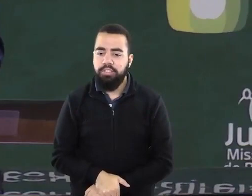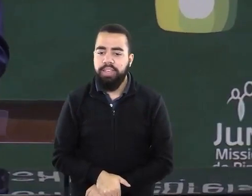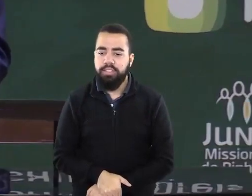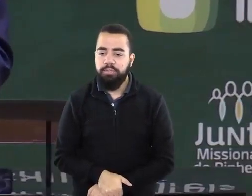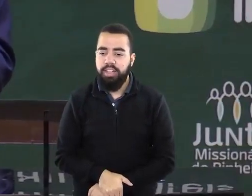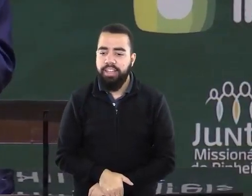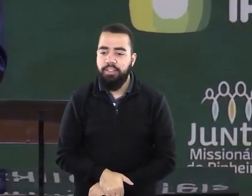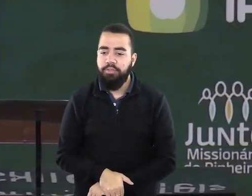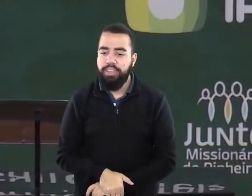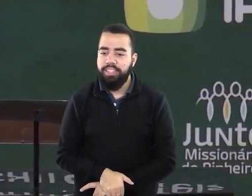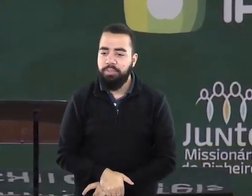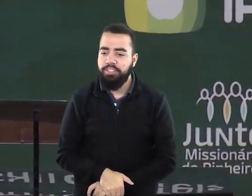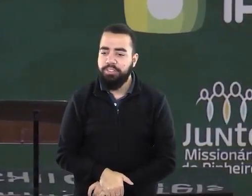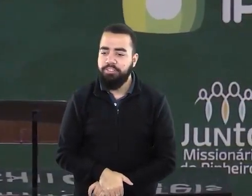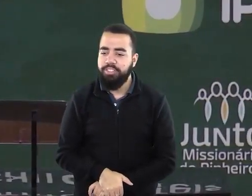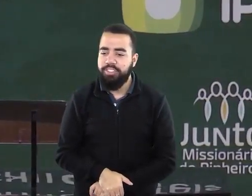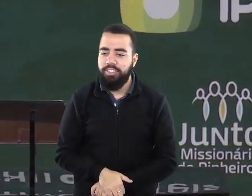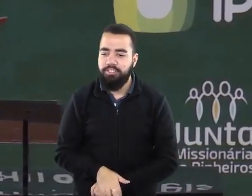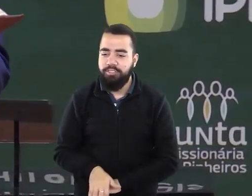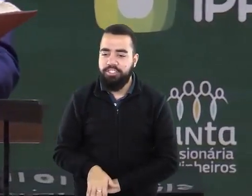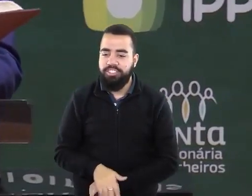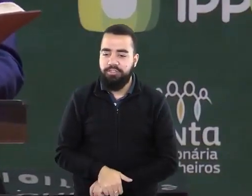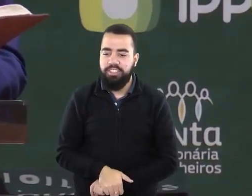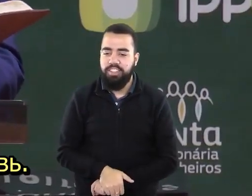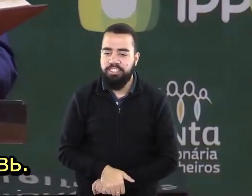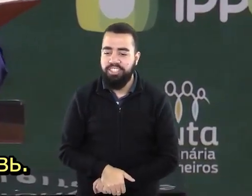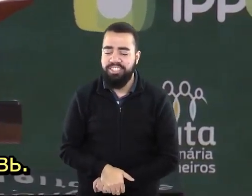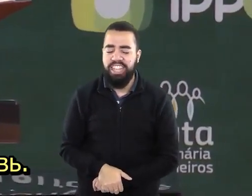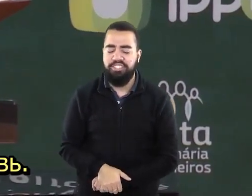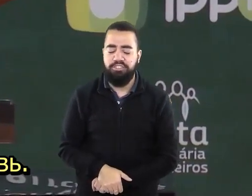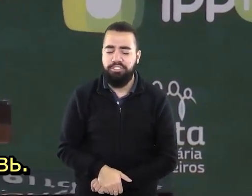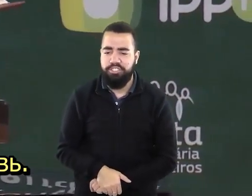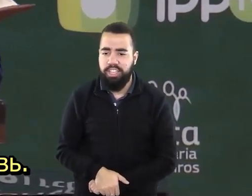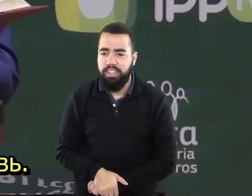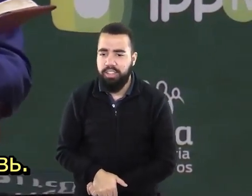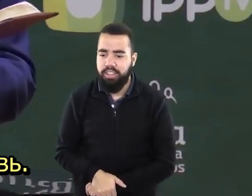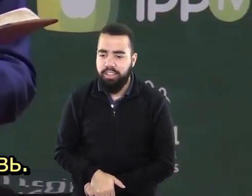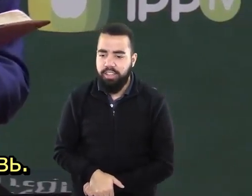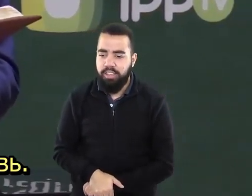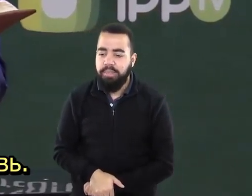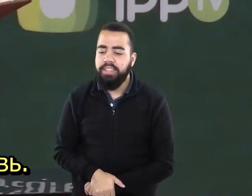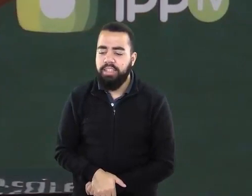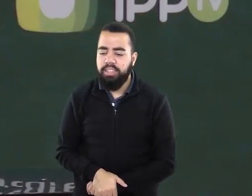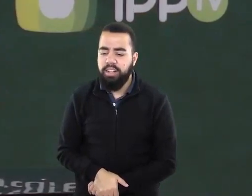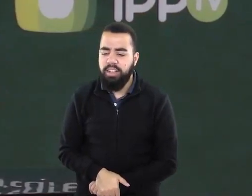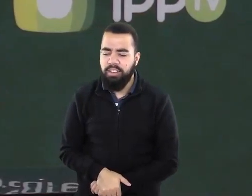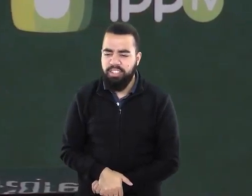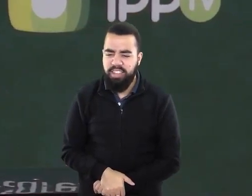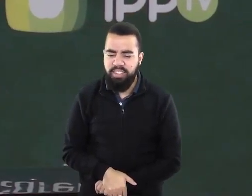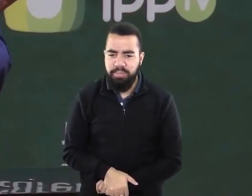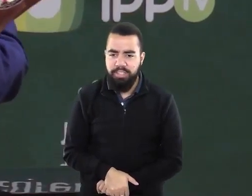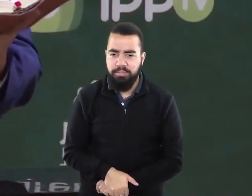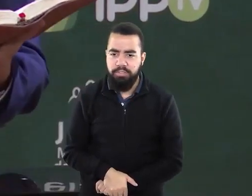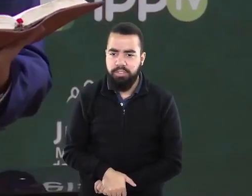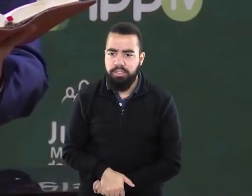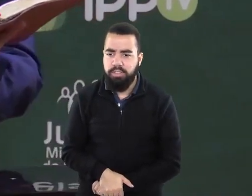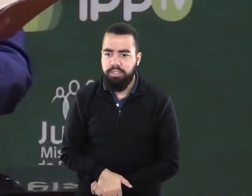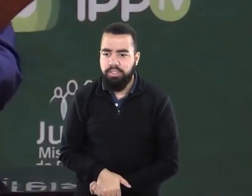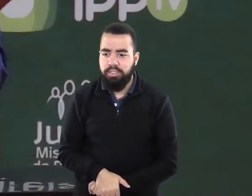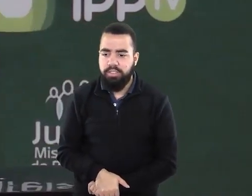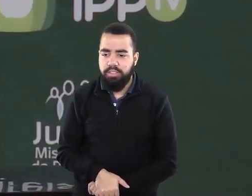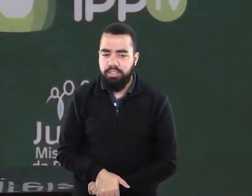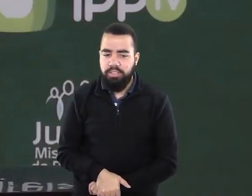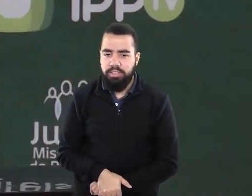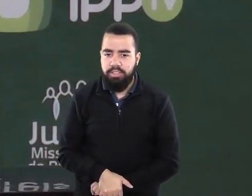8, 6 e 7. Tem 4 coisas que eu quero destacar aqui, para ilustrar o que é amor. Versículo 6,